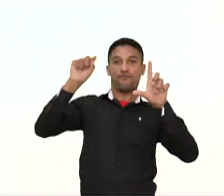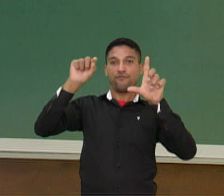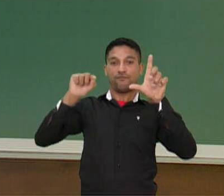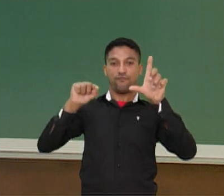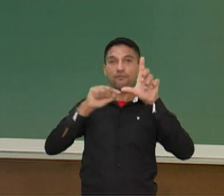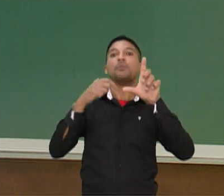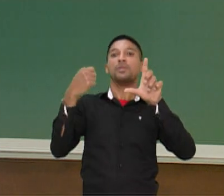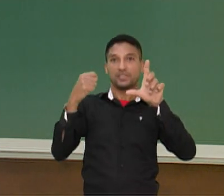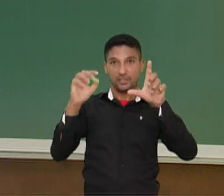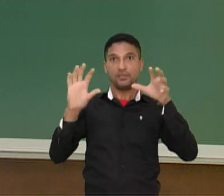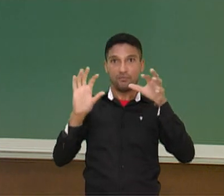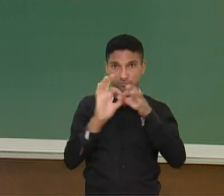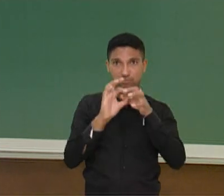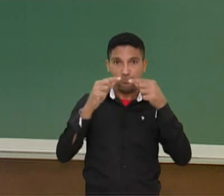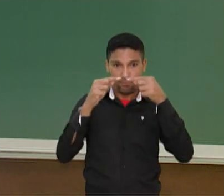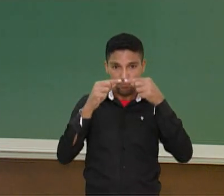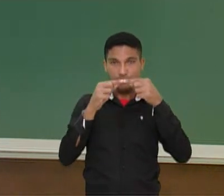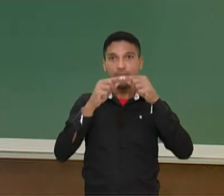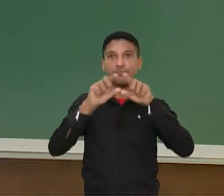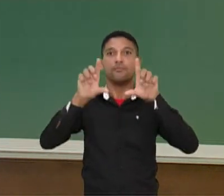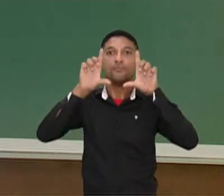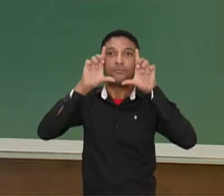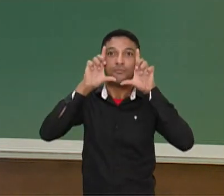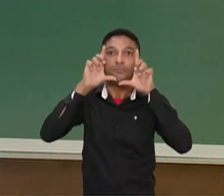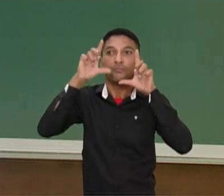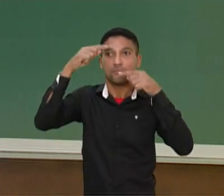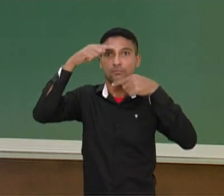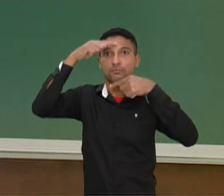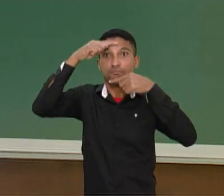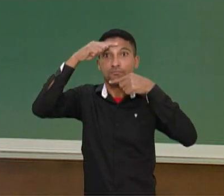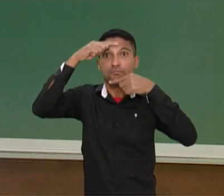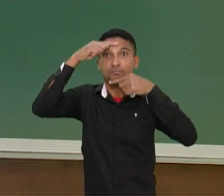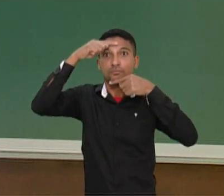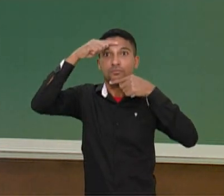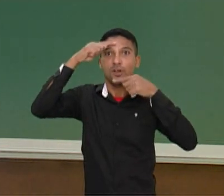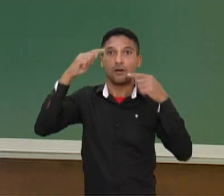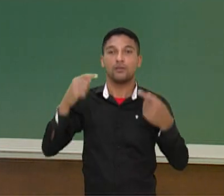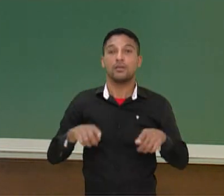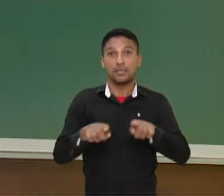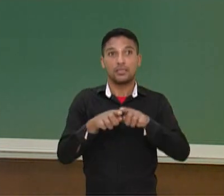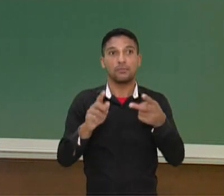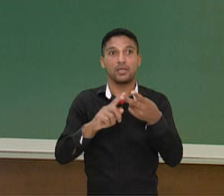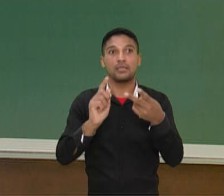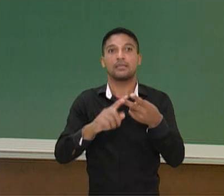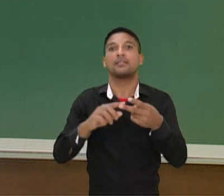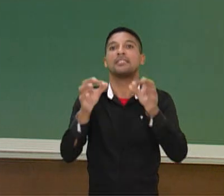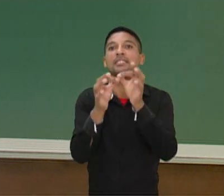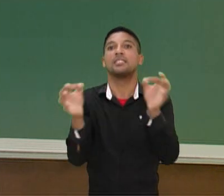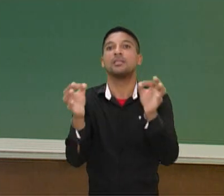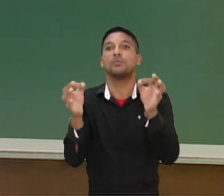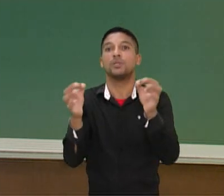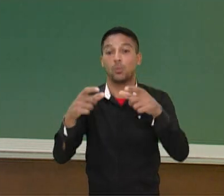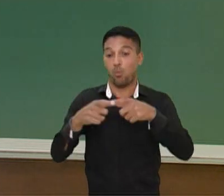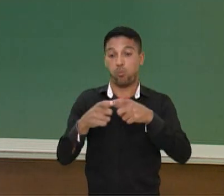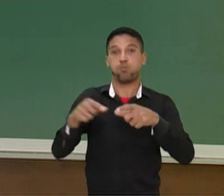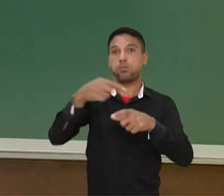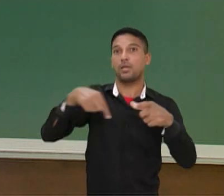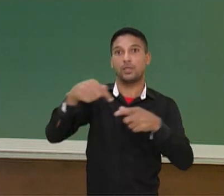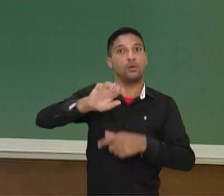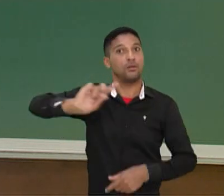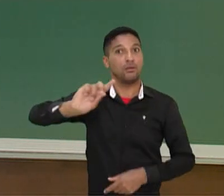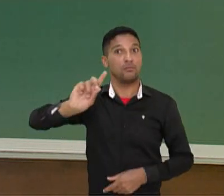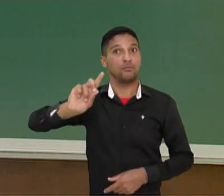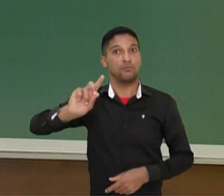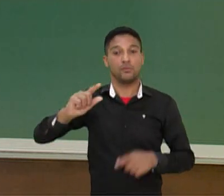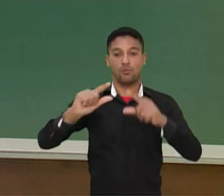fecha um polígono. E simples, nada de redondos, tá? Composta apenas de segmentos de